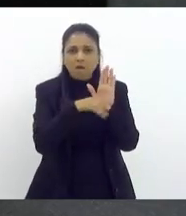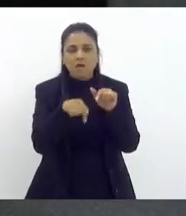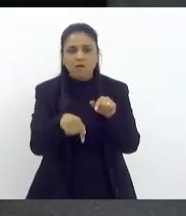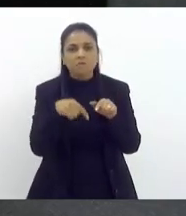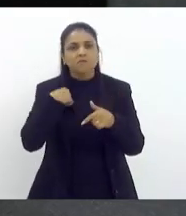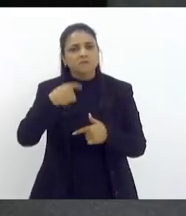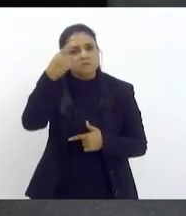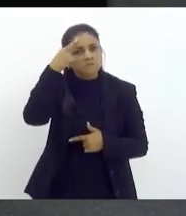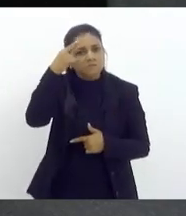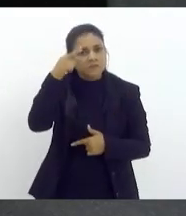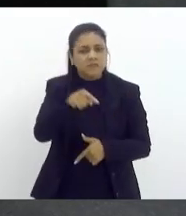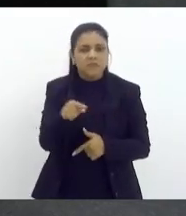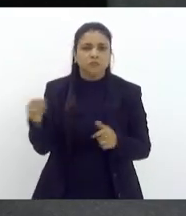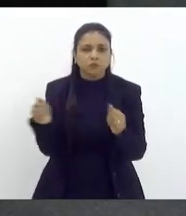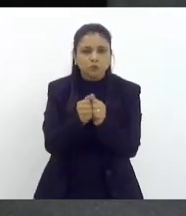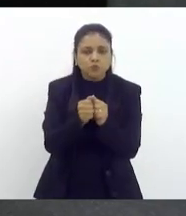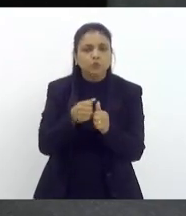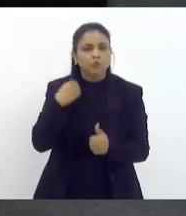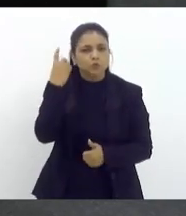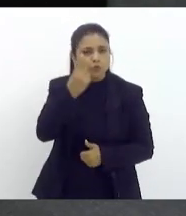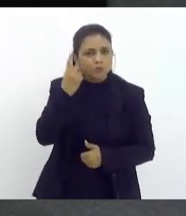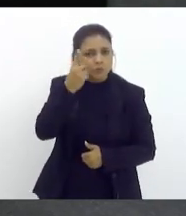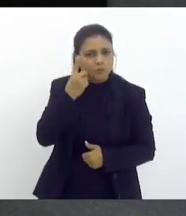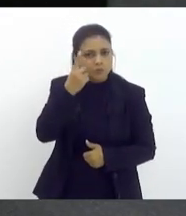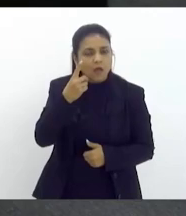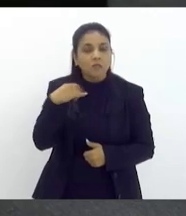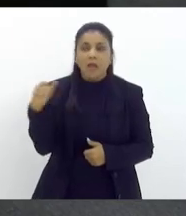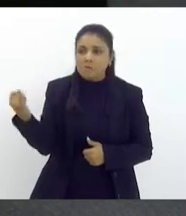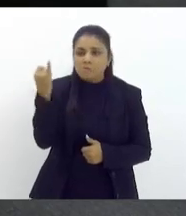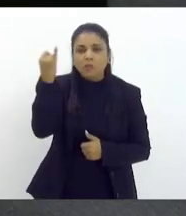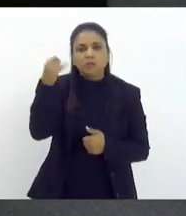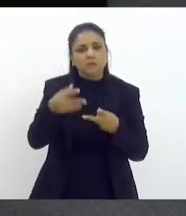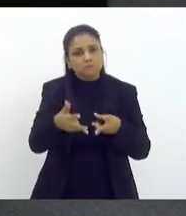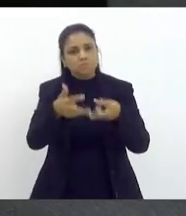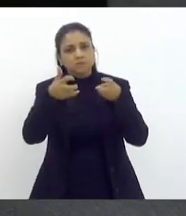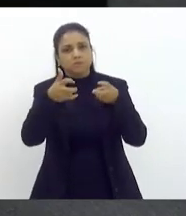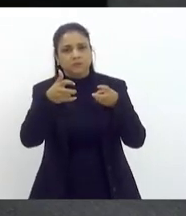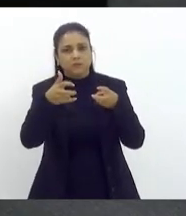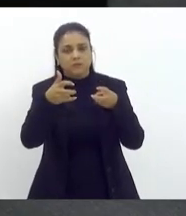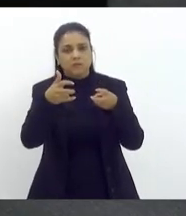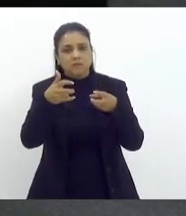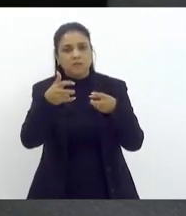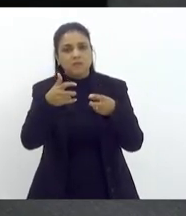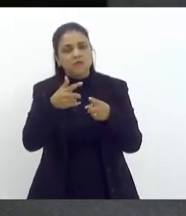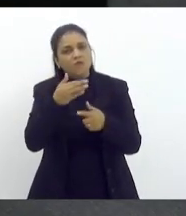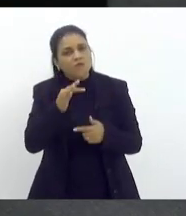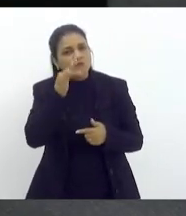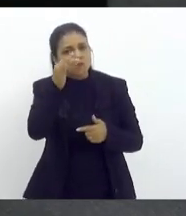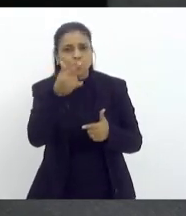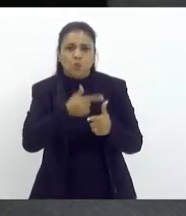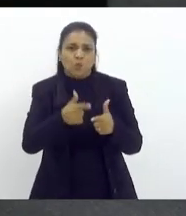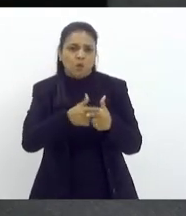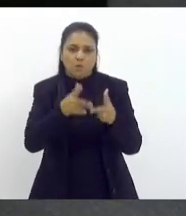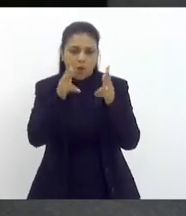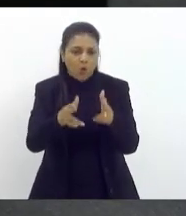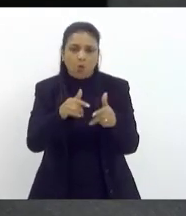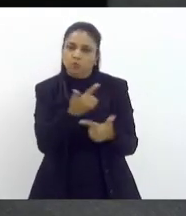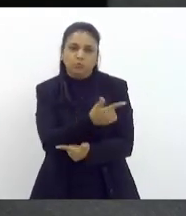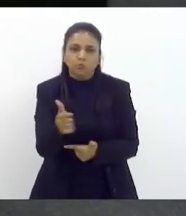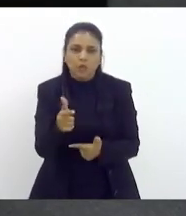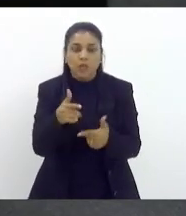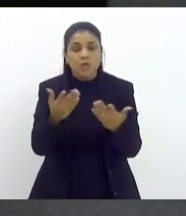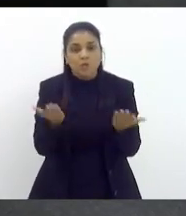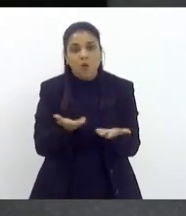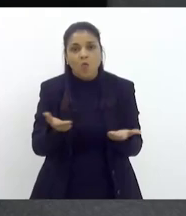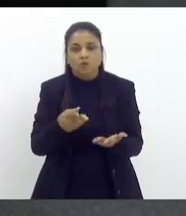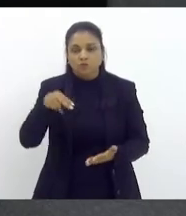do conjunto dos deputados para que a gente possa perceber a importância disso e não ter mais problemas como esse como a gente ocorreu no município de Nova Iguaçu